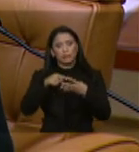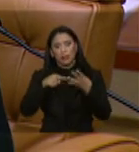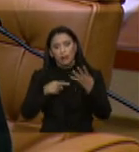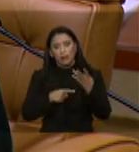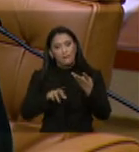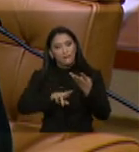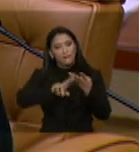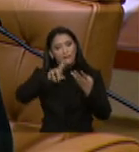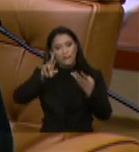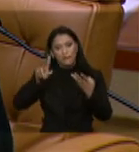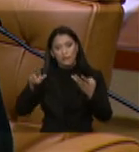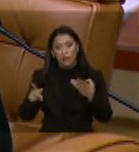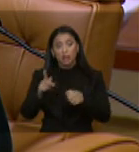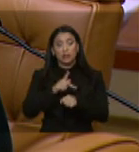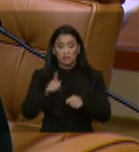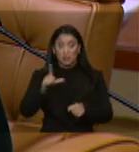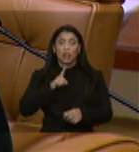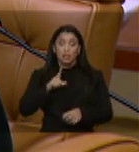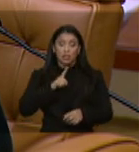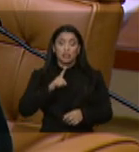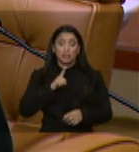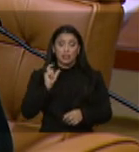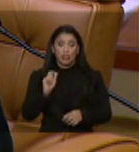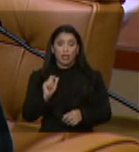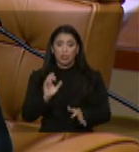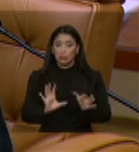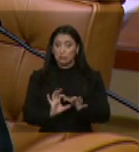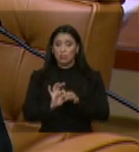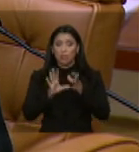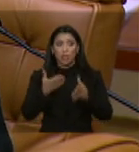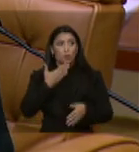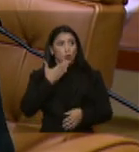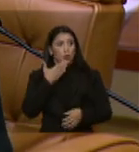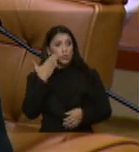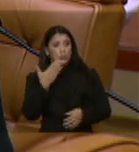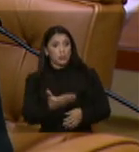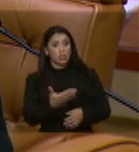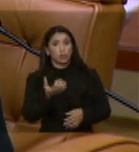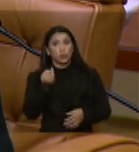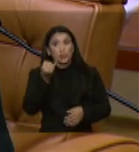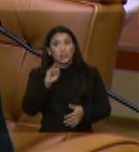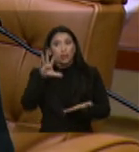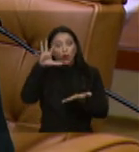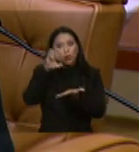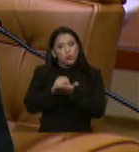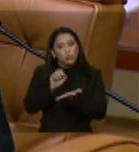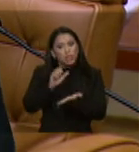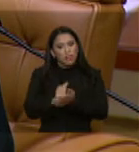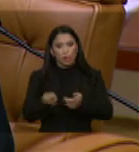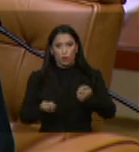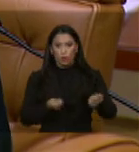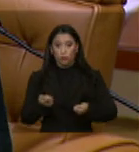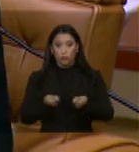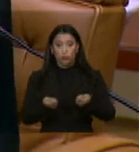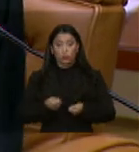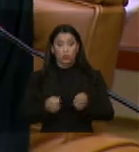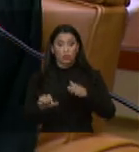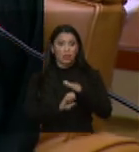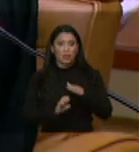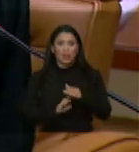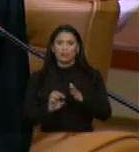Reino Unido também já tem dispositivos que permitem essa requisição quando os dados estão sobre o controle da empresa local